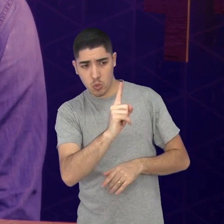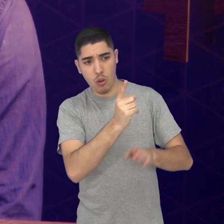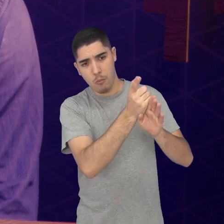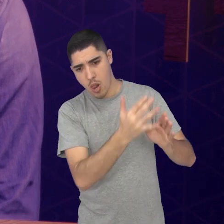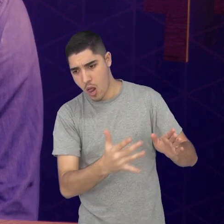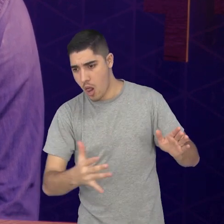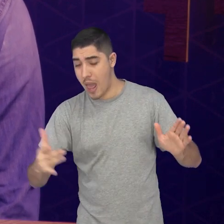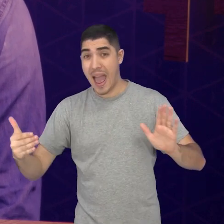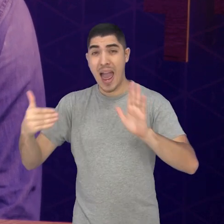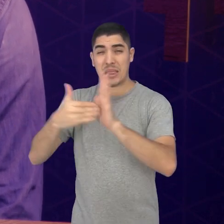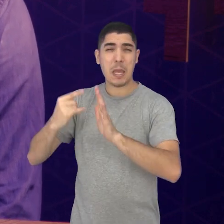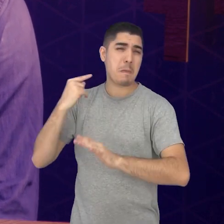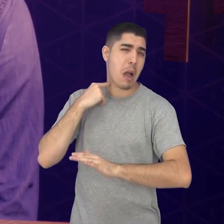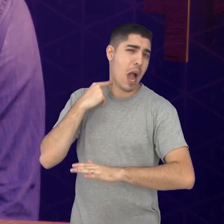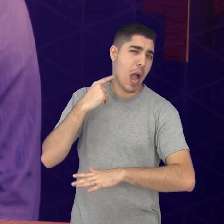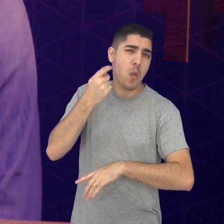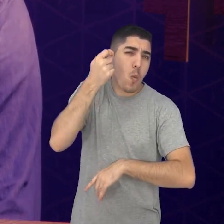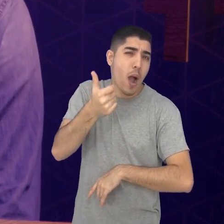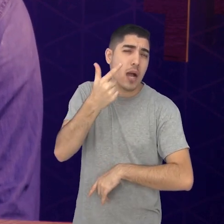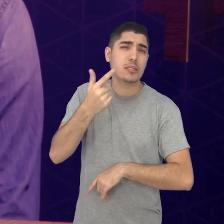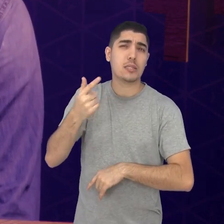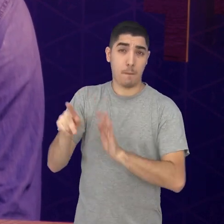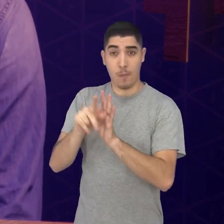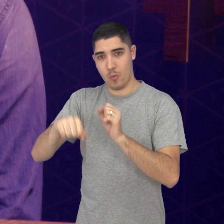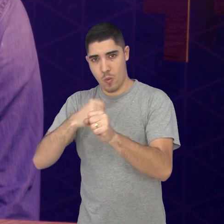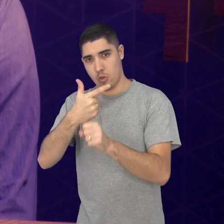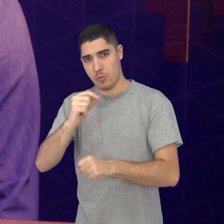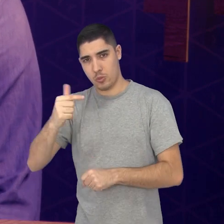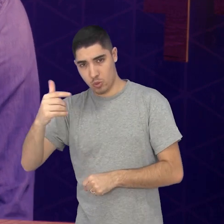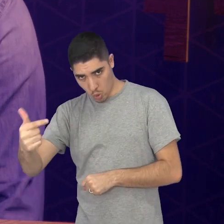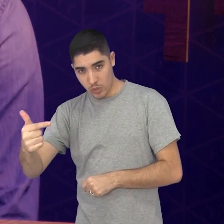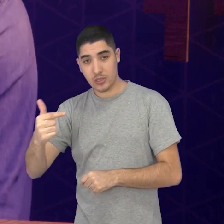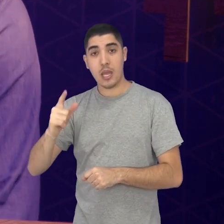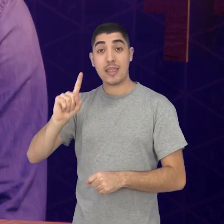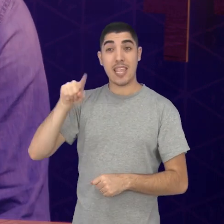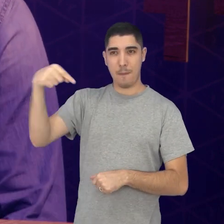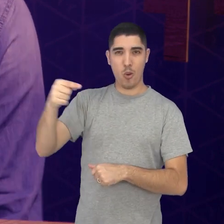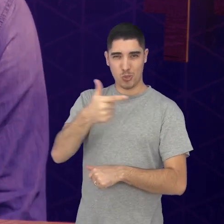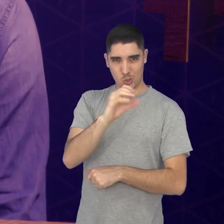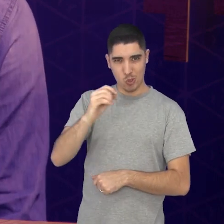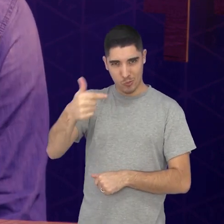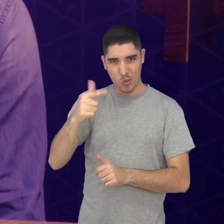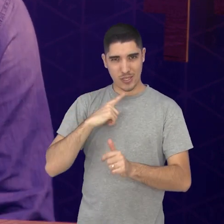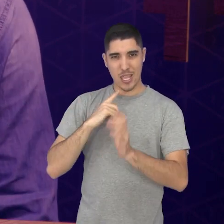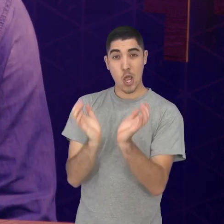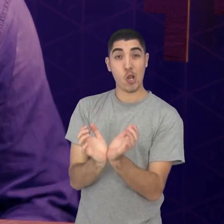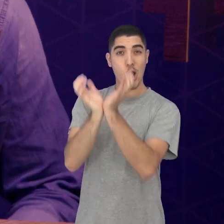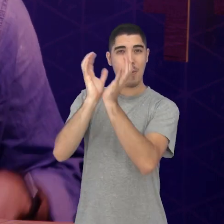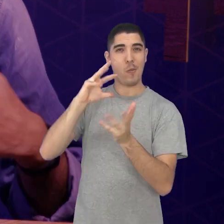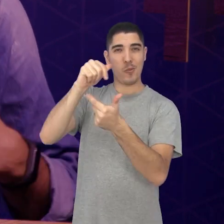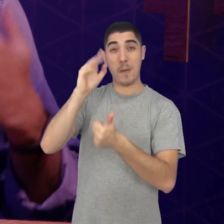ano, mas foi mais ou menos isso. Vamos dizer assim, quando chegou a Copa, já estava quase tudo se normalizando, né? A Copa